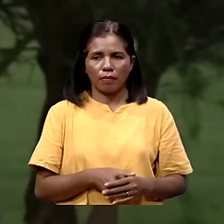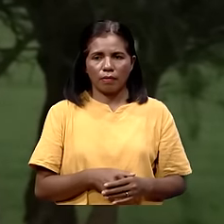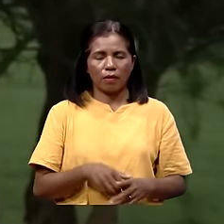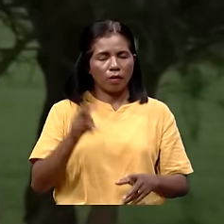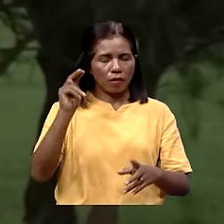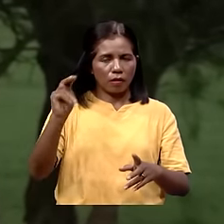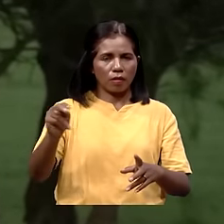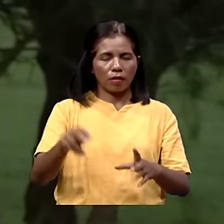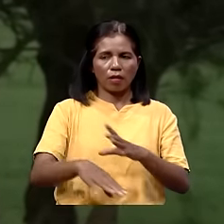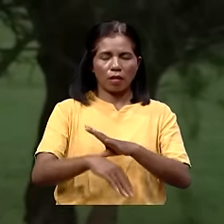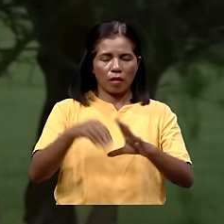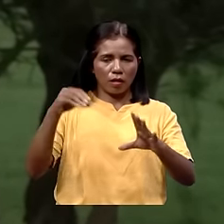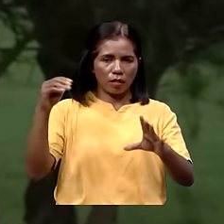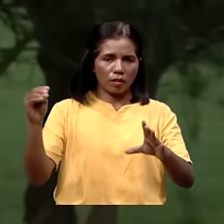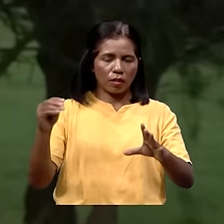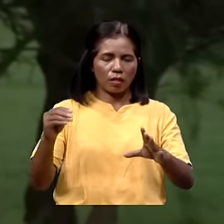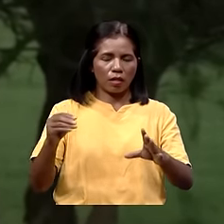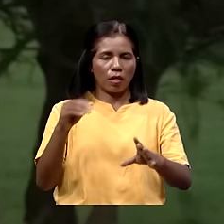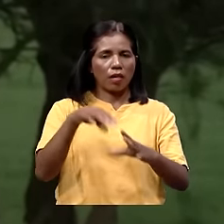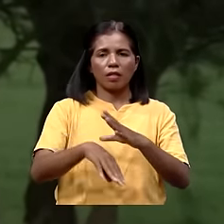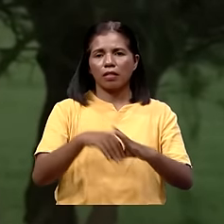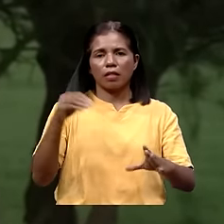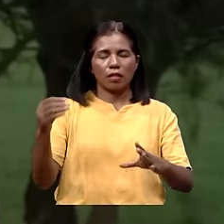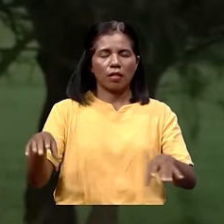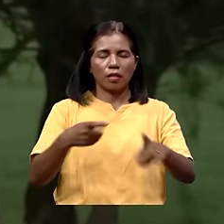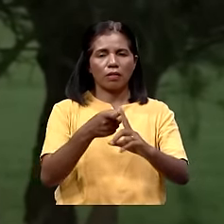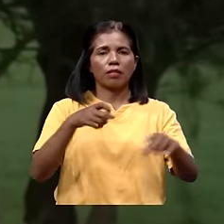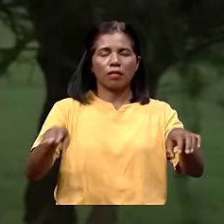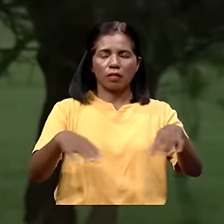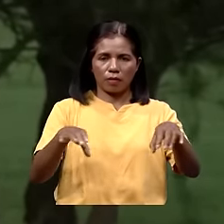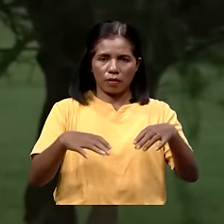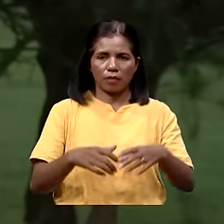nia devia demitir a antiona